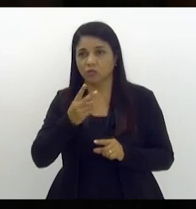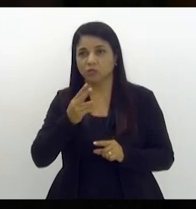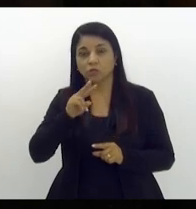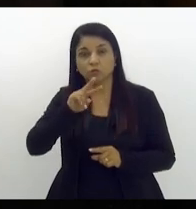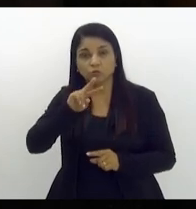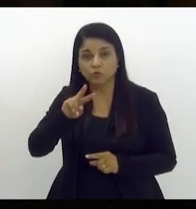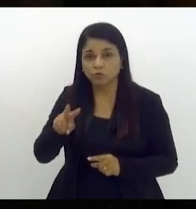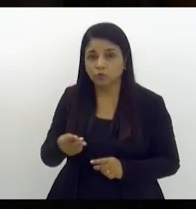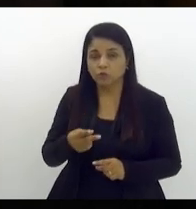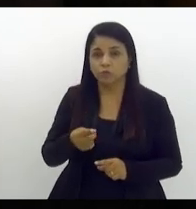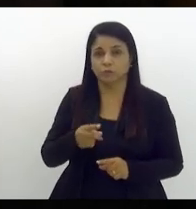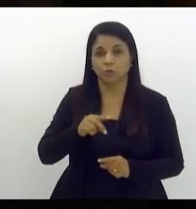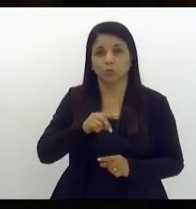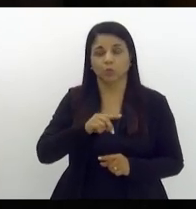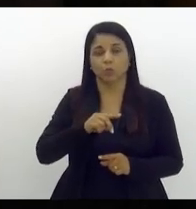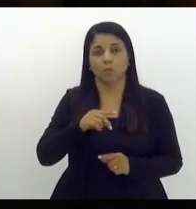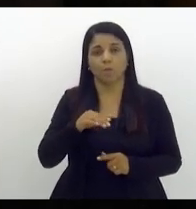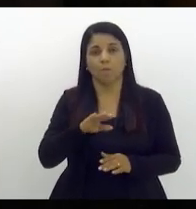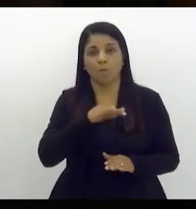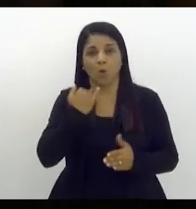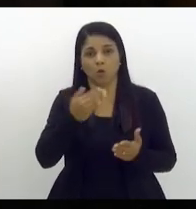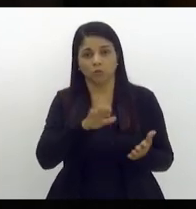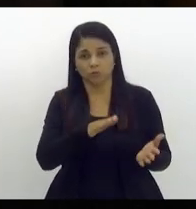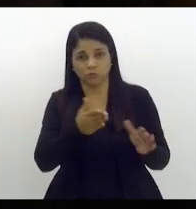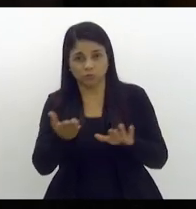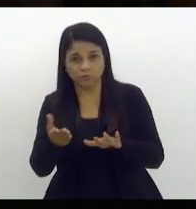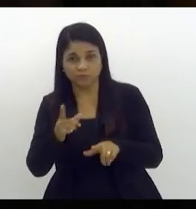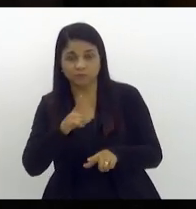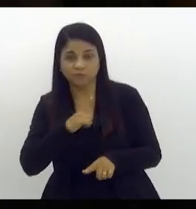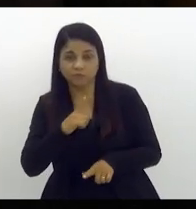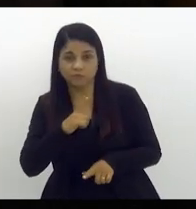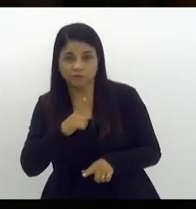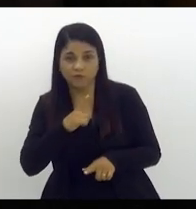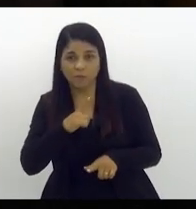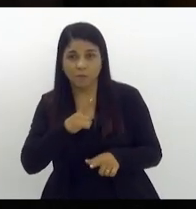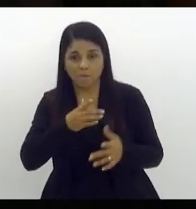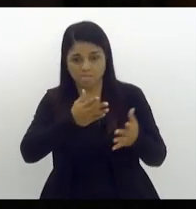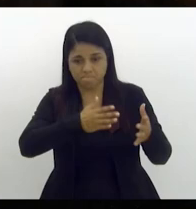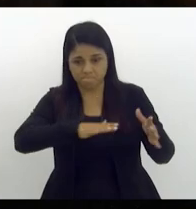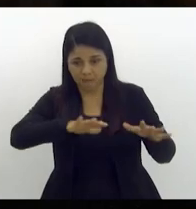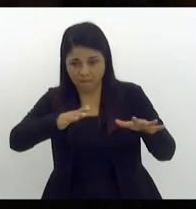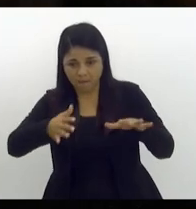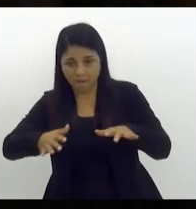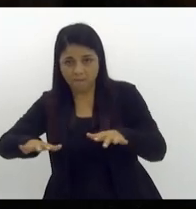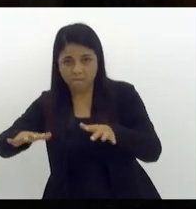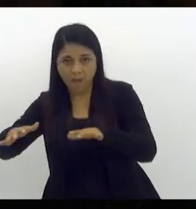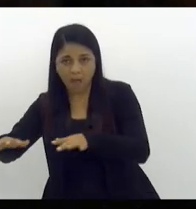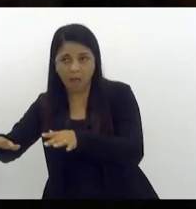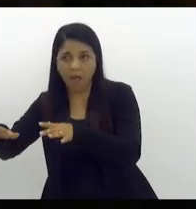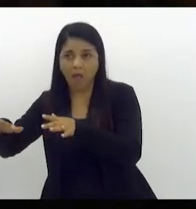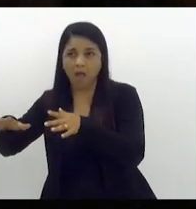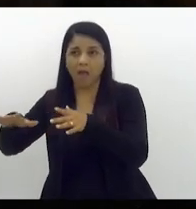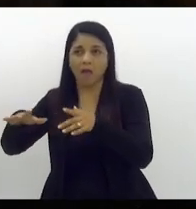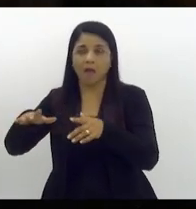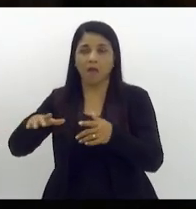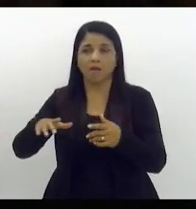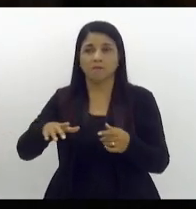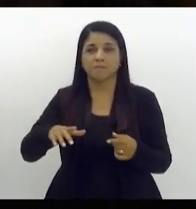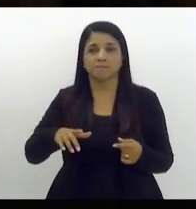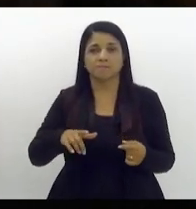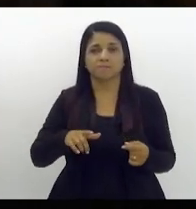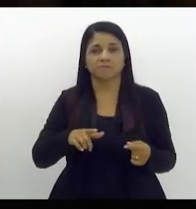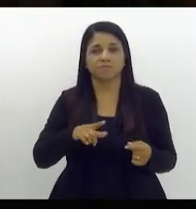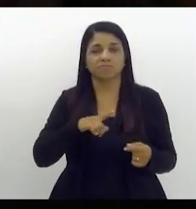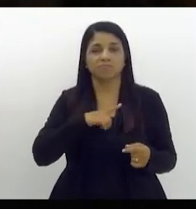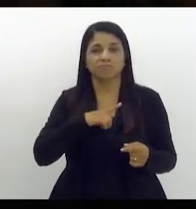mortos. Nós tivemos um maremoto na Líbia, que ainda